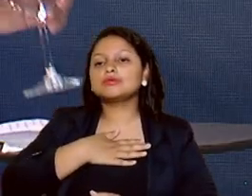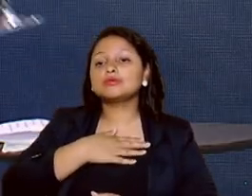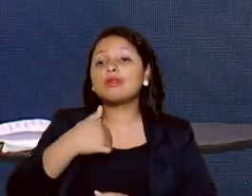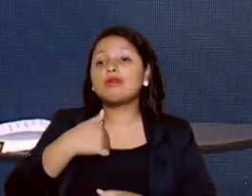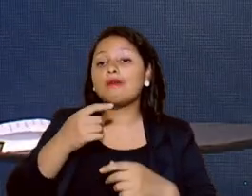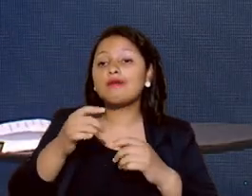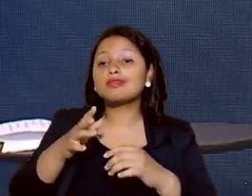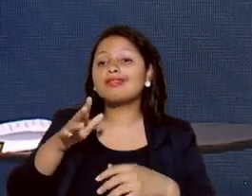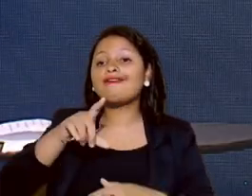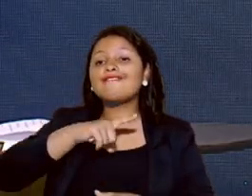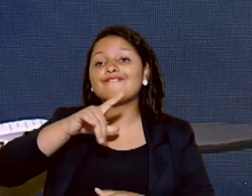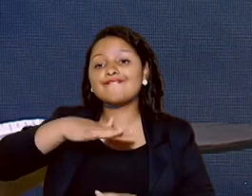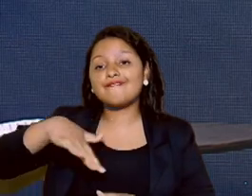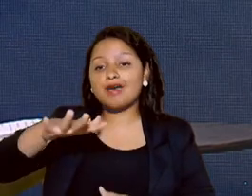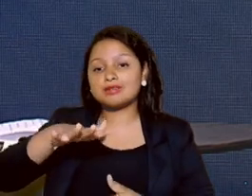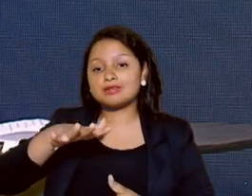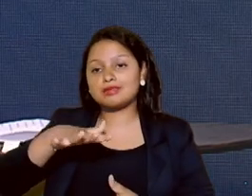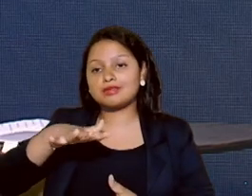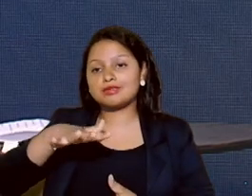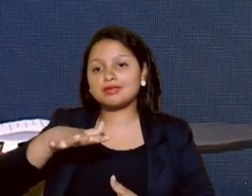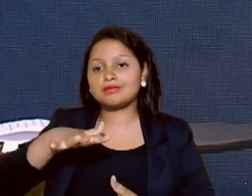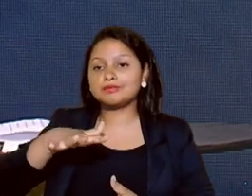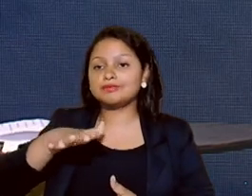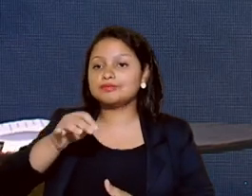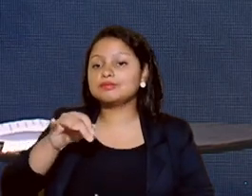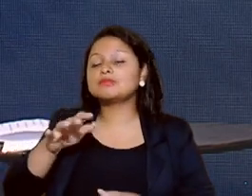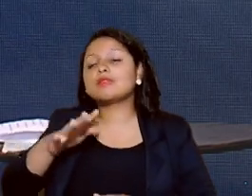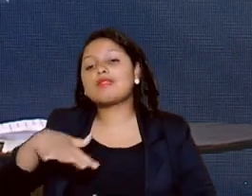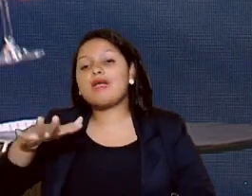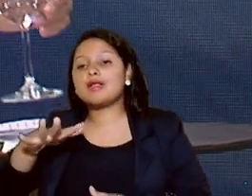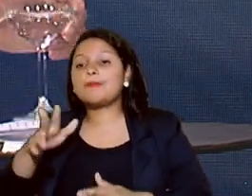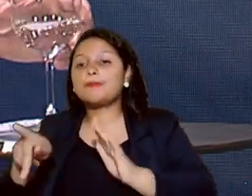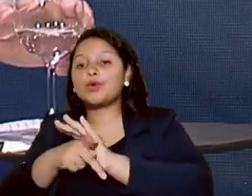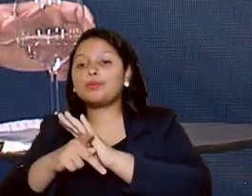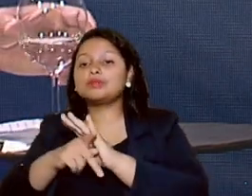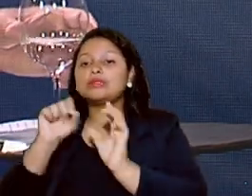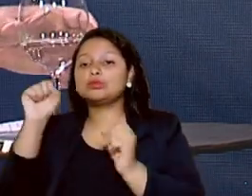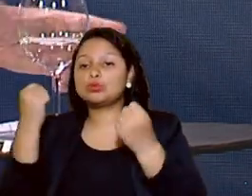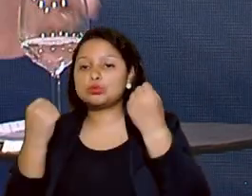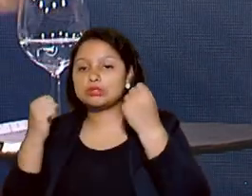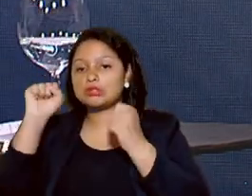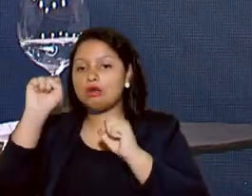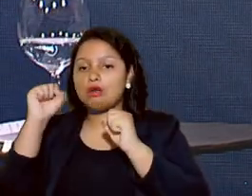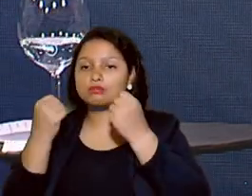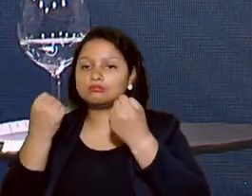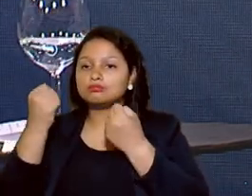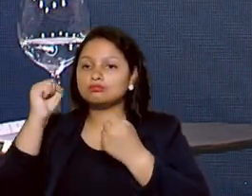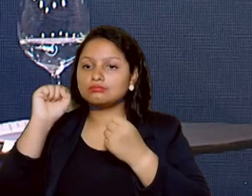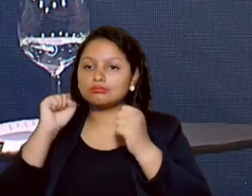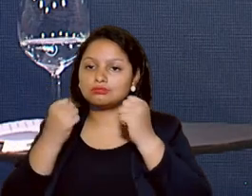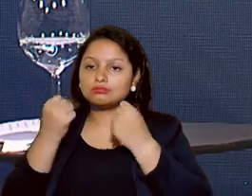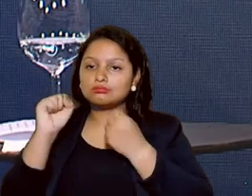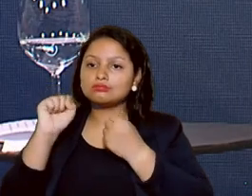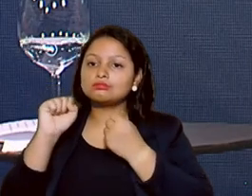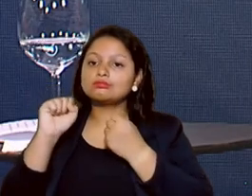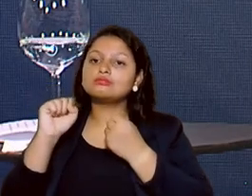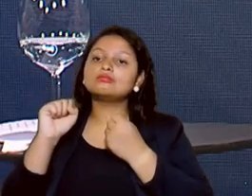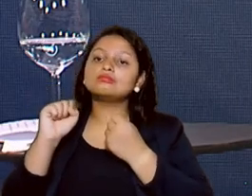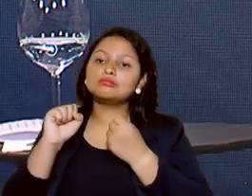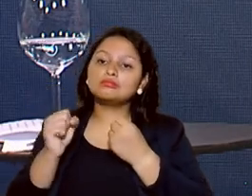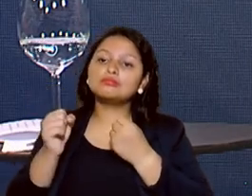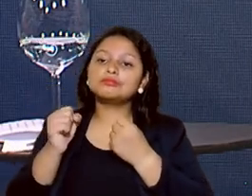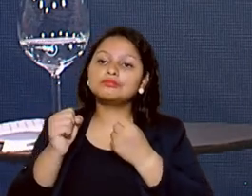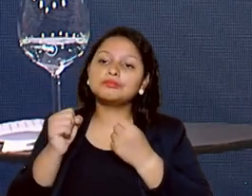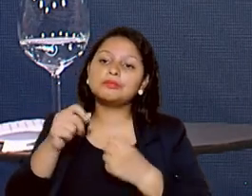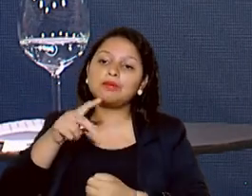oceanos né tem o oceano que vem da indústria né que é um oceano brilhante porque você conhece como a inserção desse PME